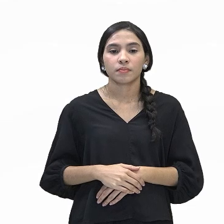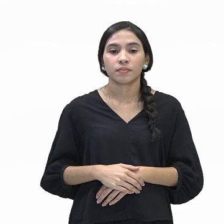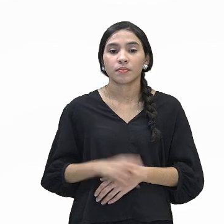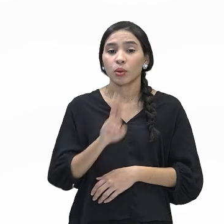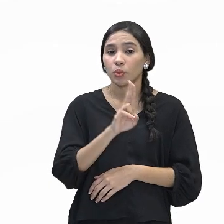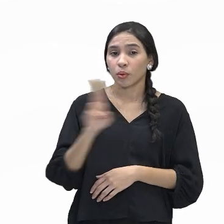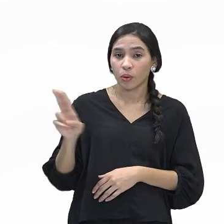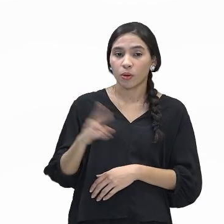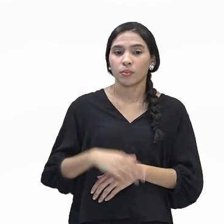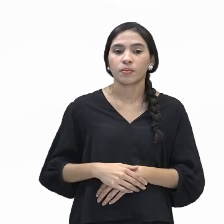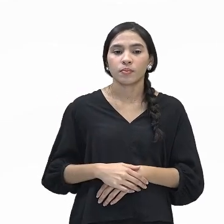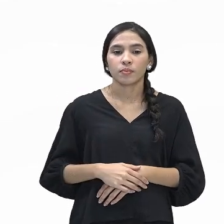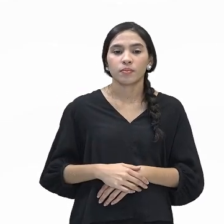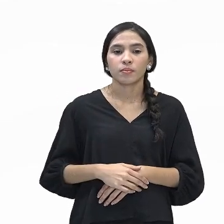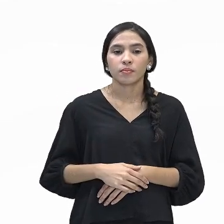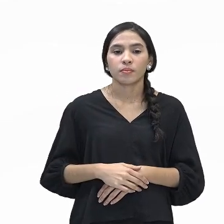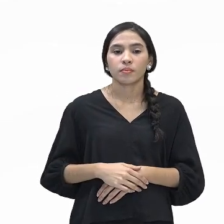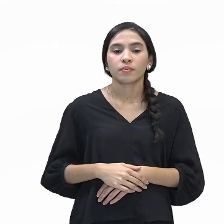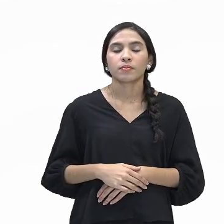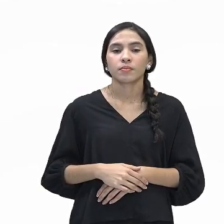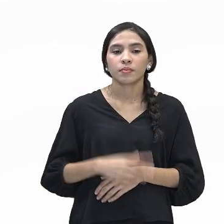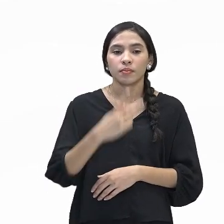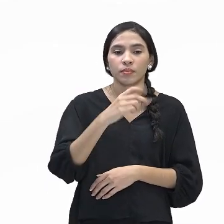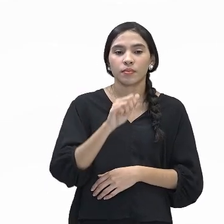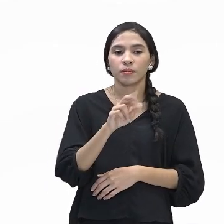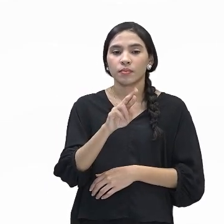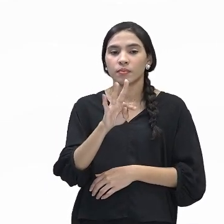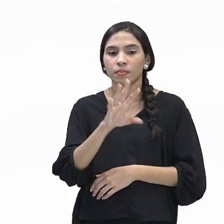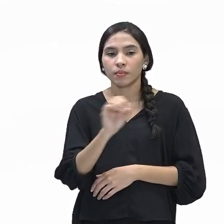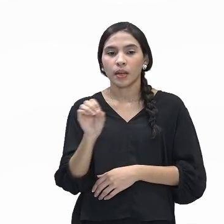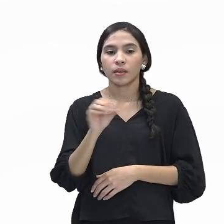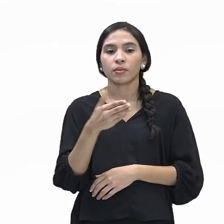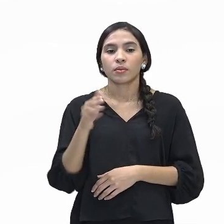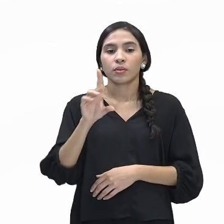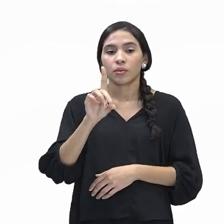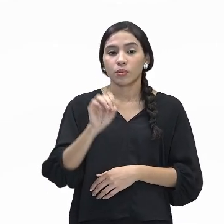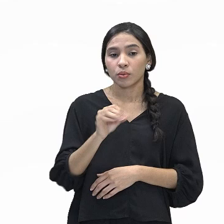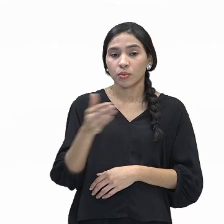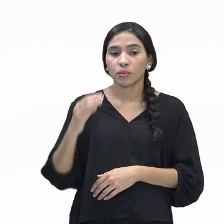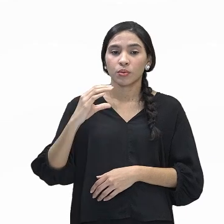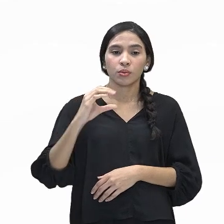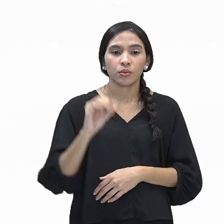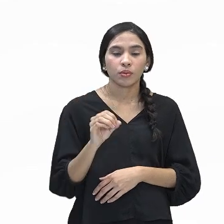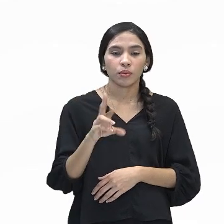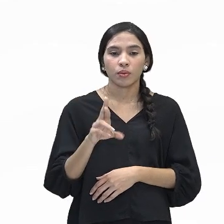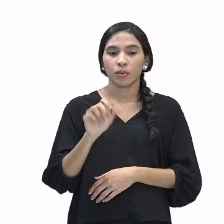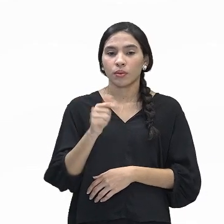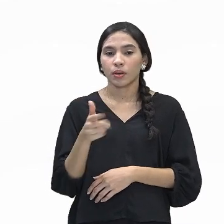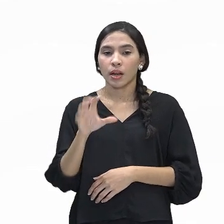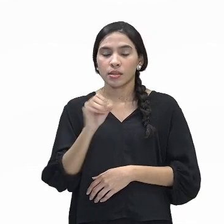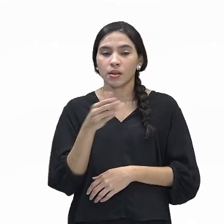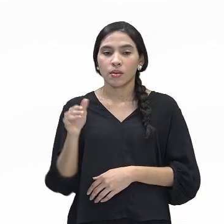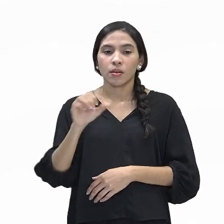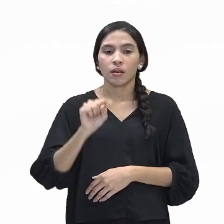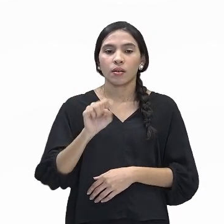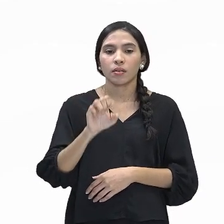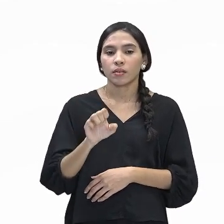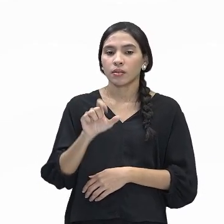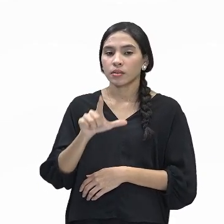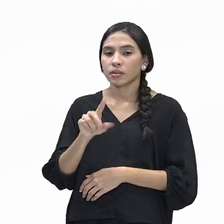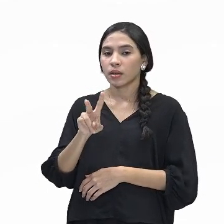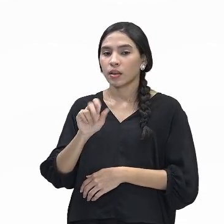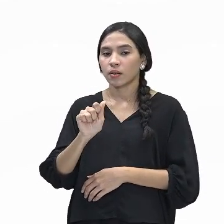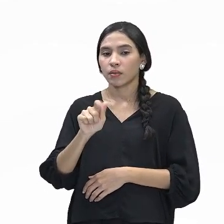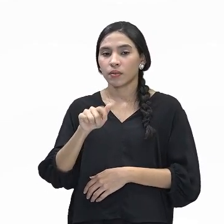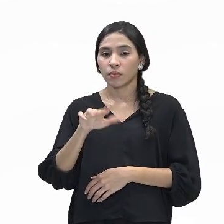nomeado como Perto do Coração Selvagem. Vejam aí, né? A intensidade com